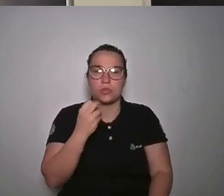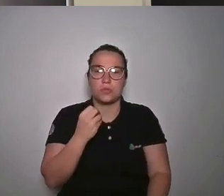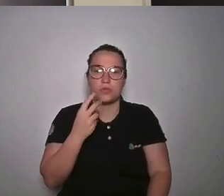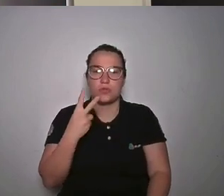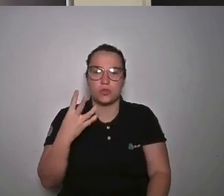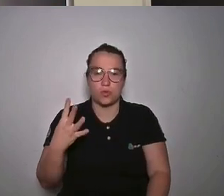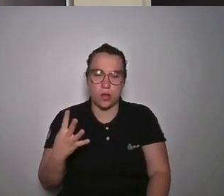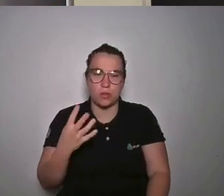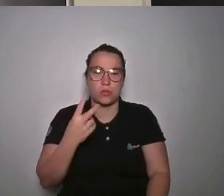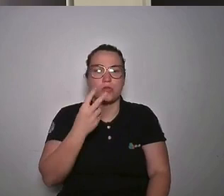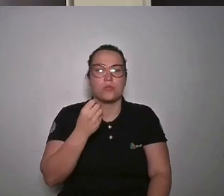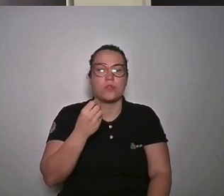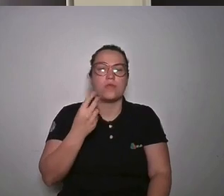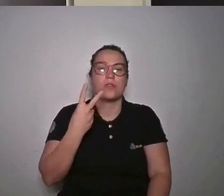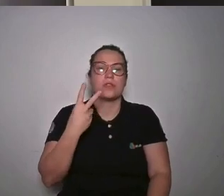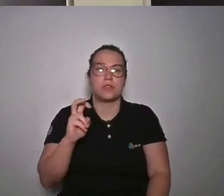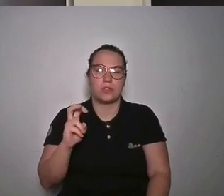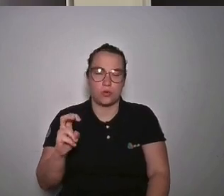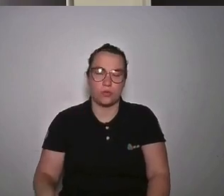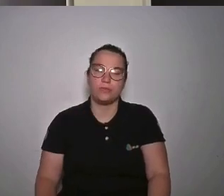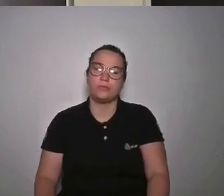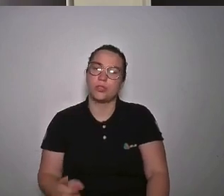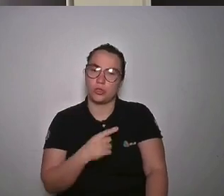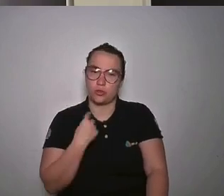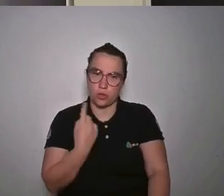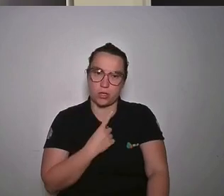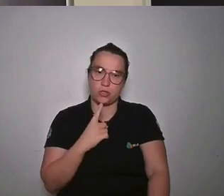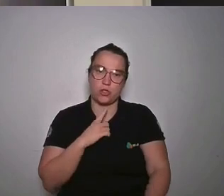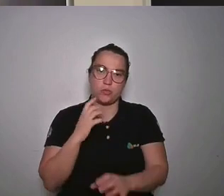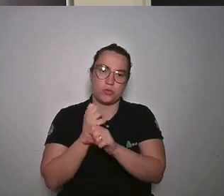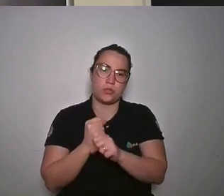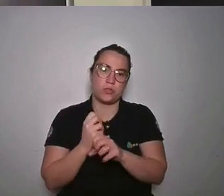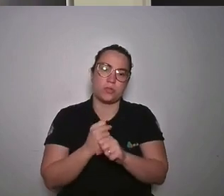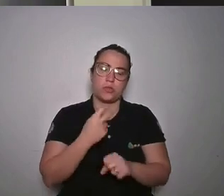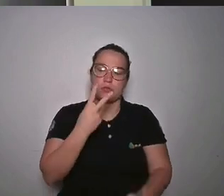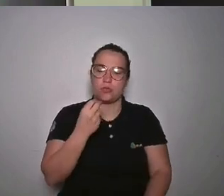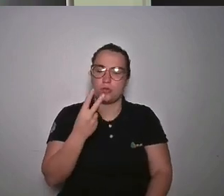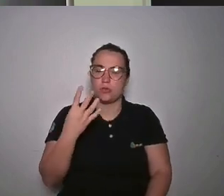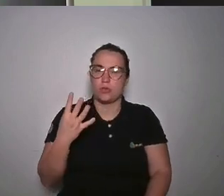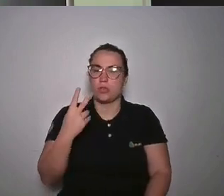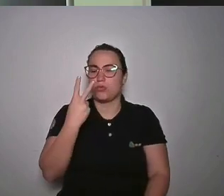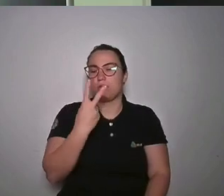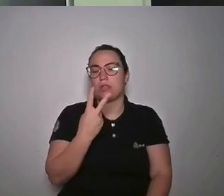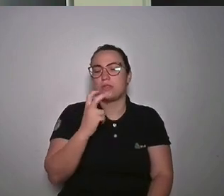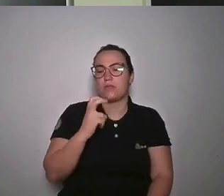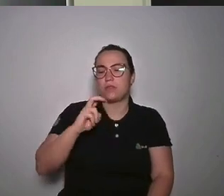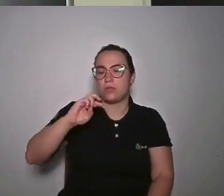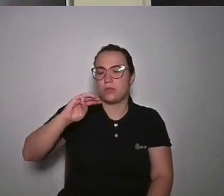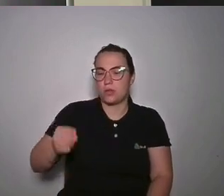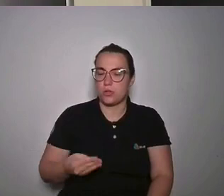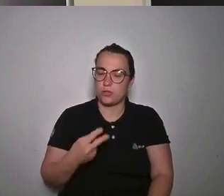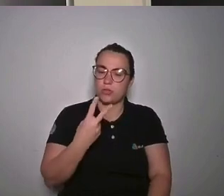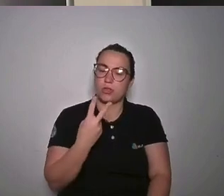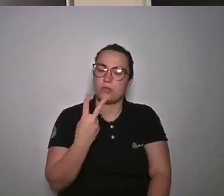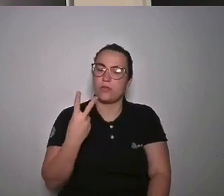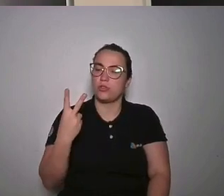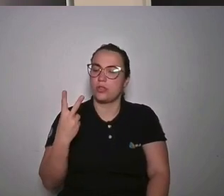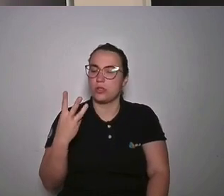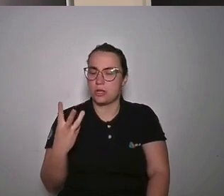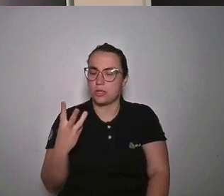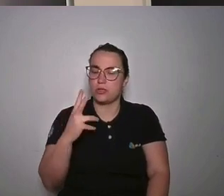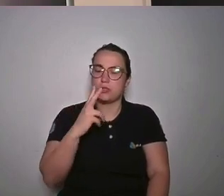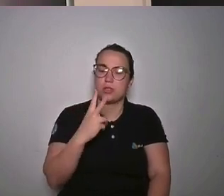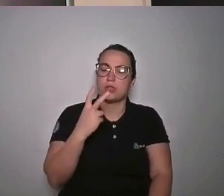e 2025. Então, nós tínhamos um orçamento para 2024 de 225 milhões, 223 e